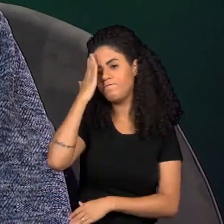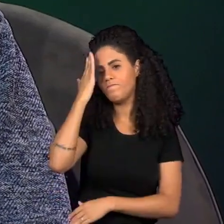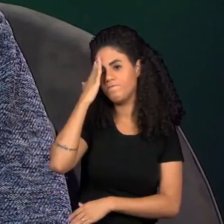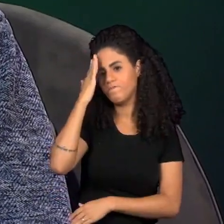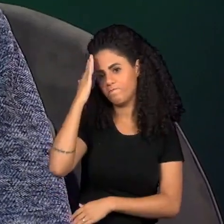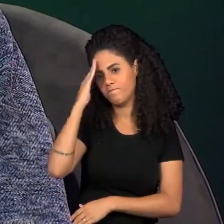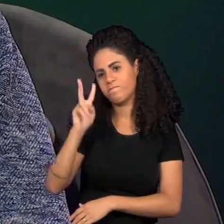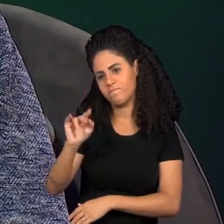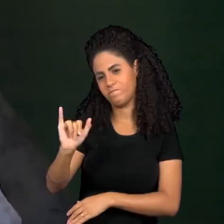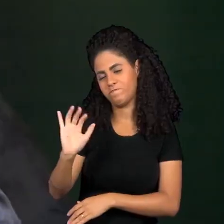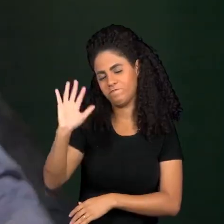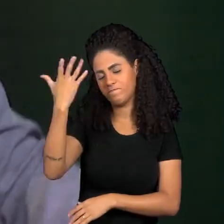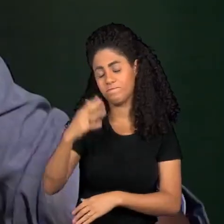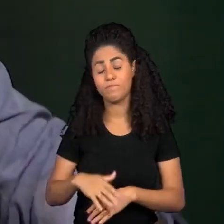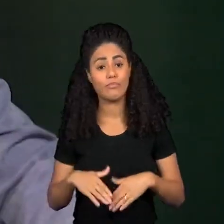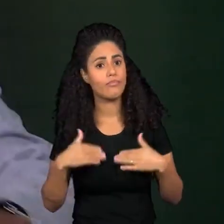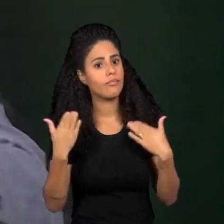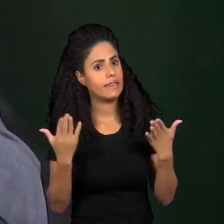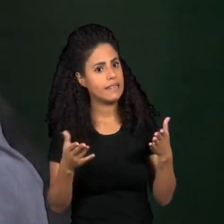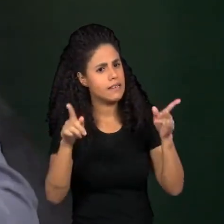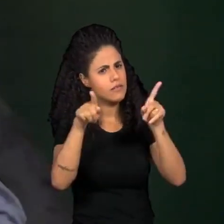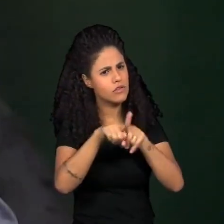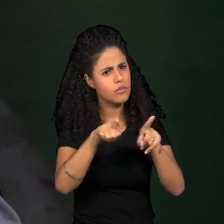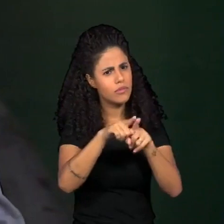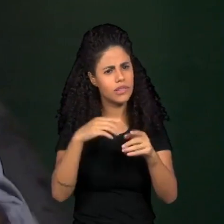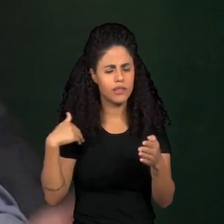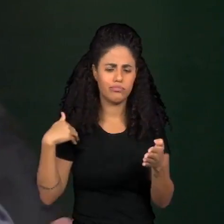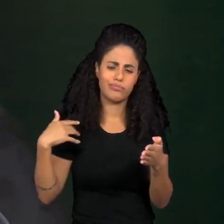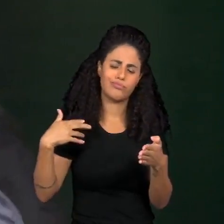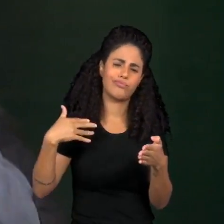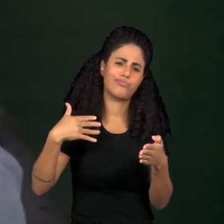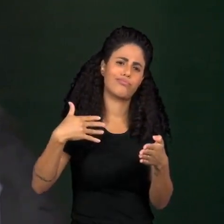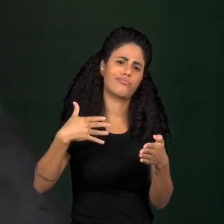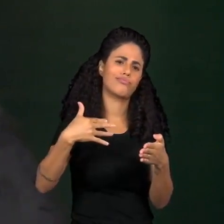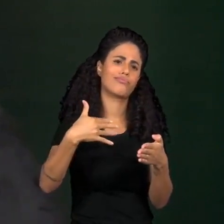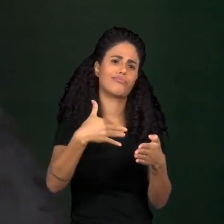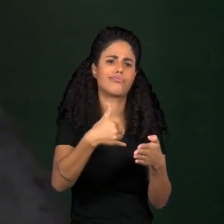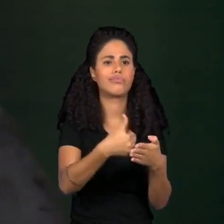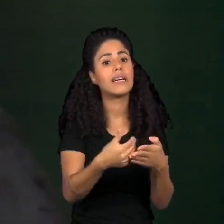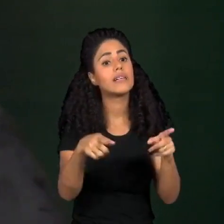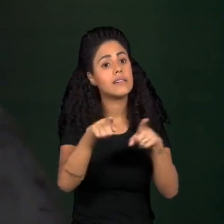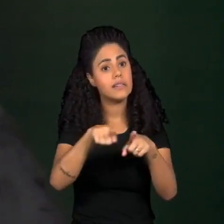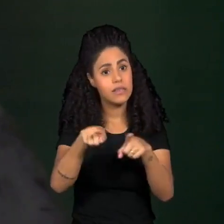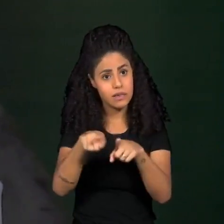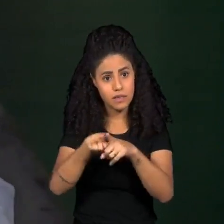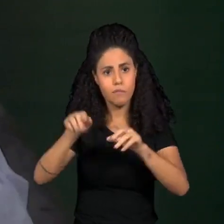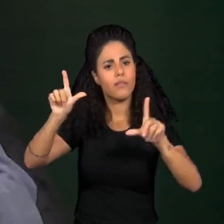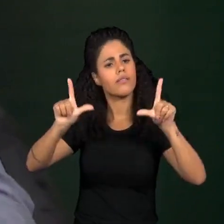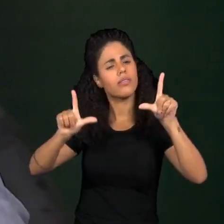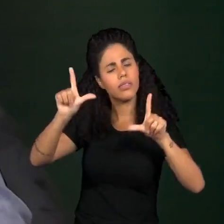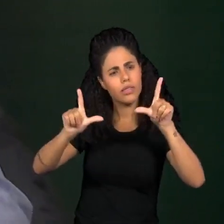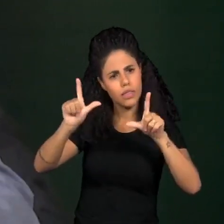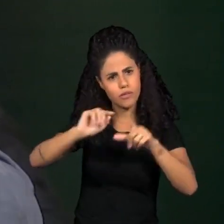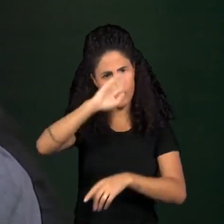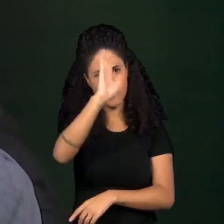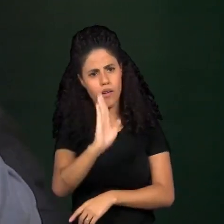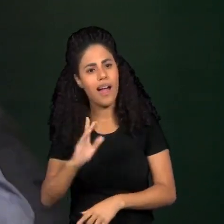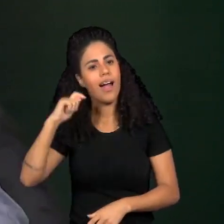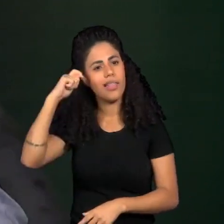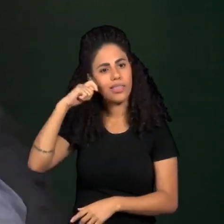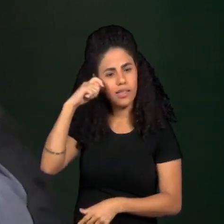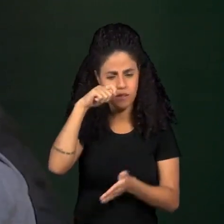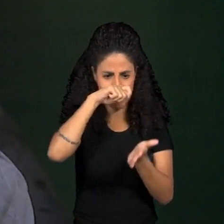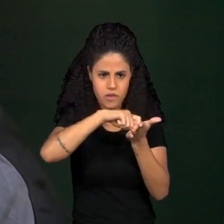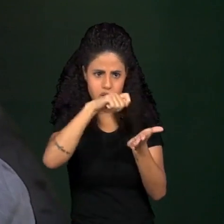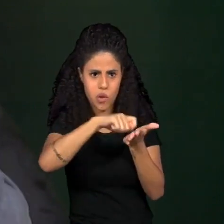Sabe? Elisa, agora você está nessa estrada aí, dentre outras coisas, dentro da televisão brasileira. Uhum. Você é atriz, você é